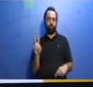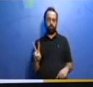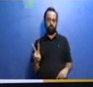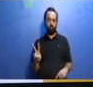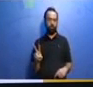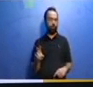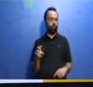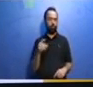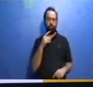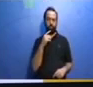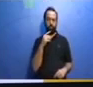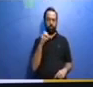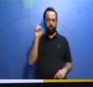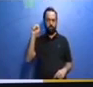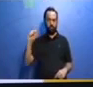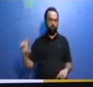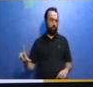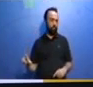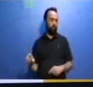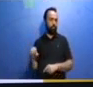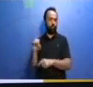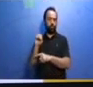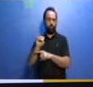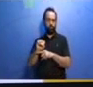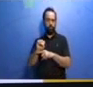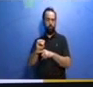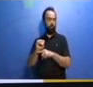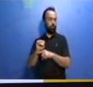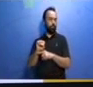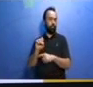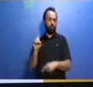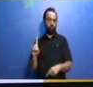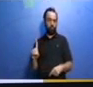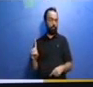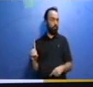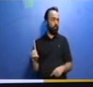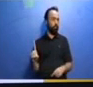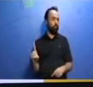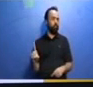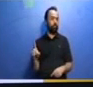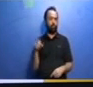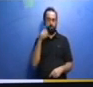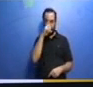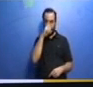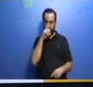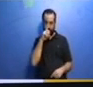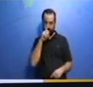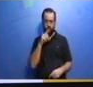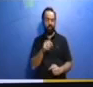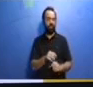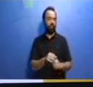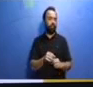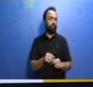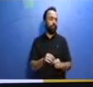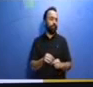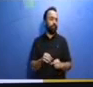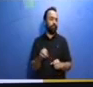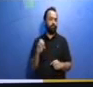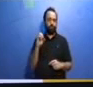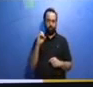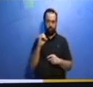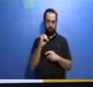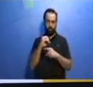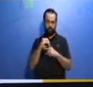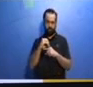representado. Um átomo de enxofre, que o símbolo S é o símbolo do enxofre, representado na cor amarela,